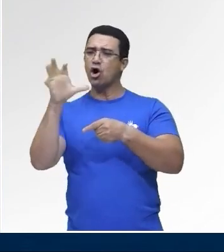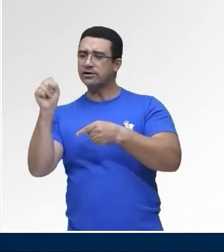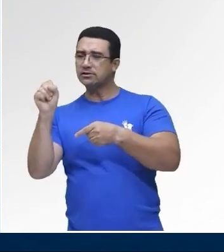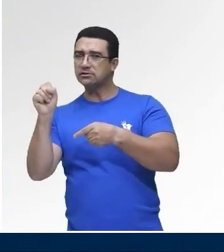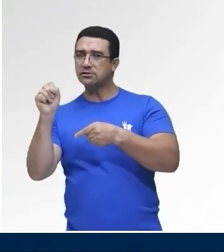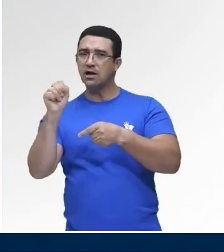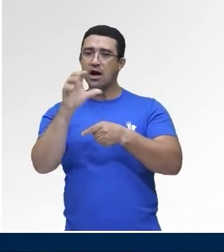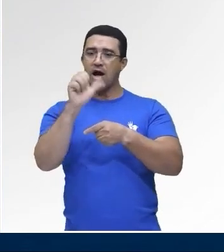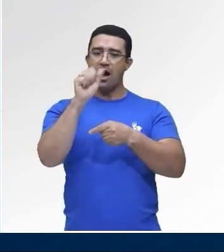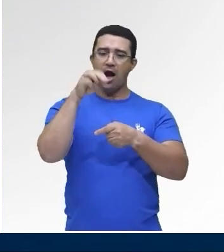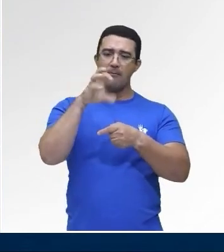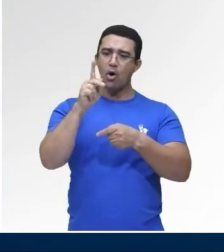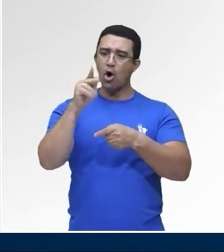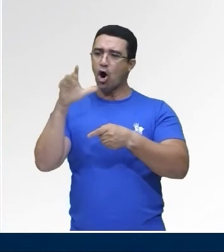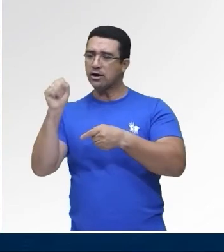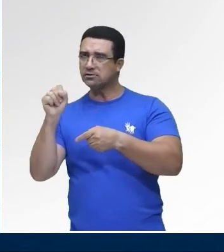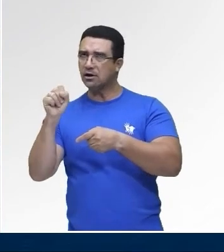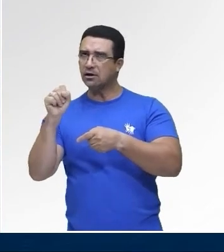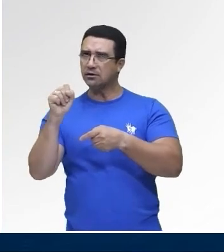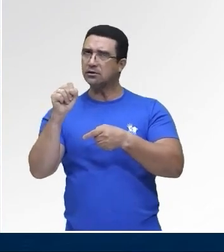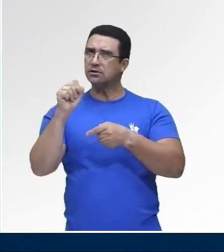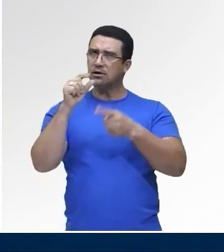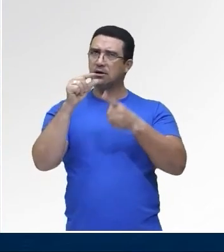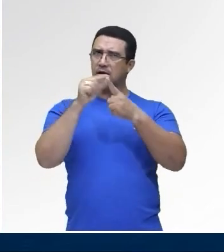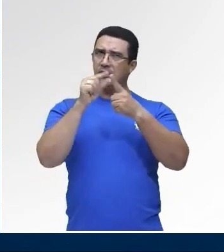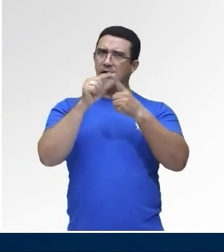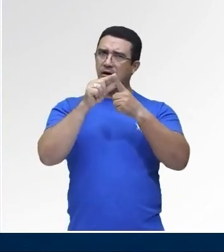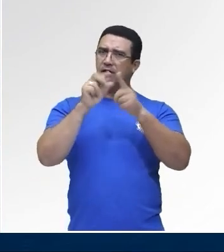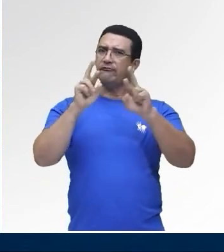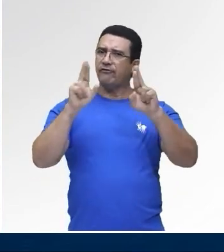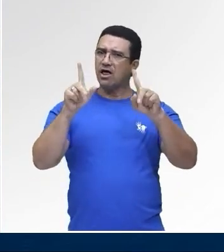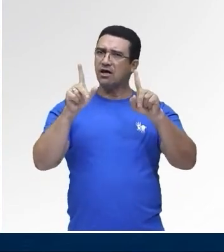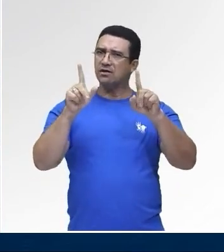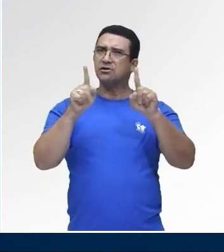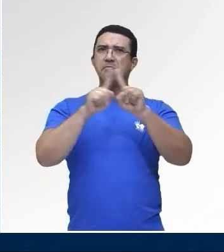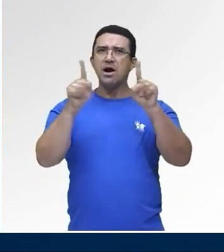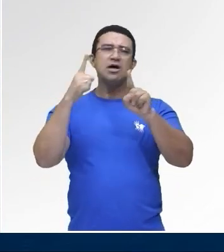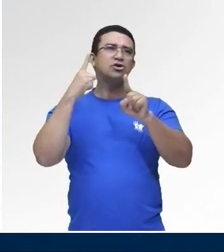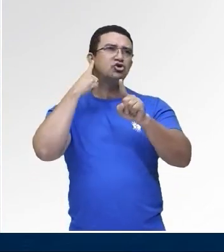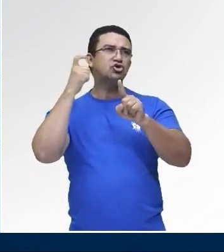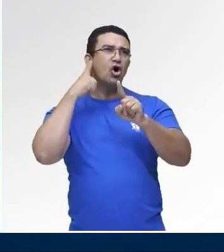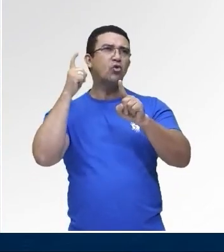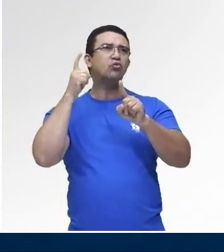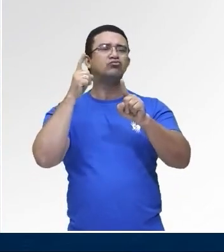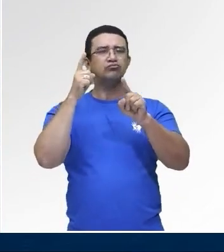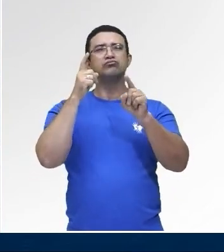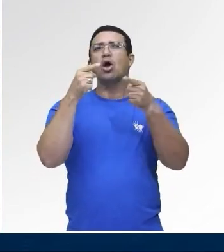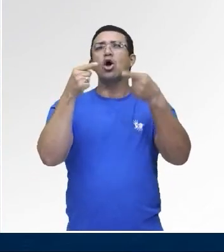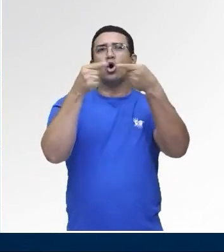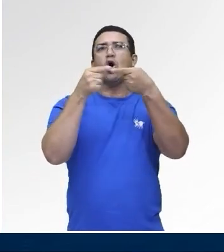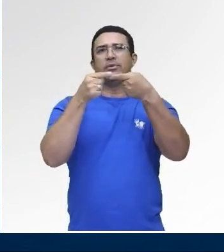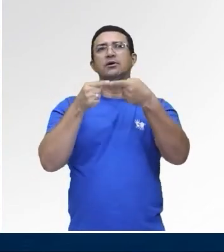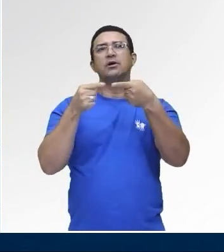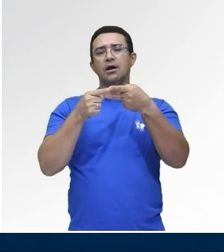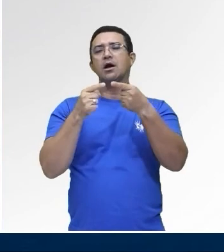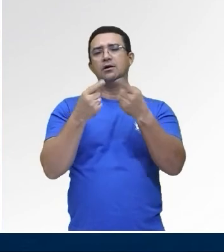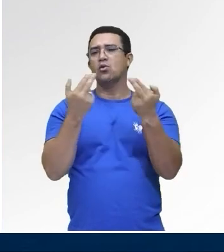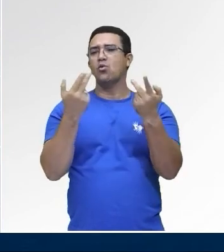diferentes, não é isso? Mas esse som no final da palavra, ele é igual, não é